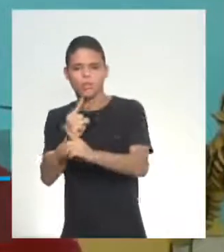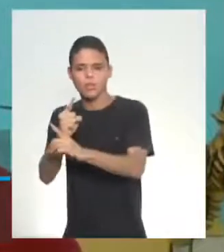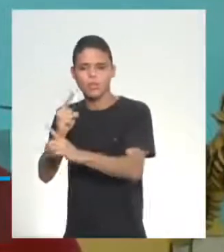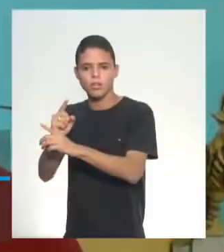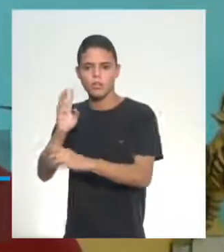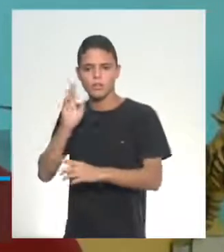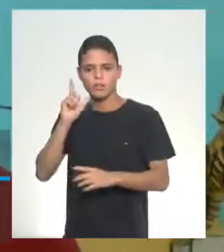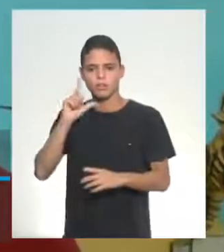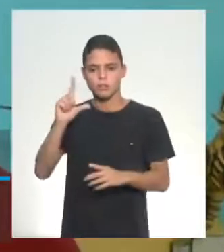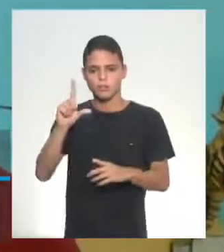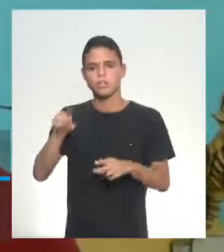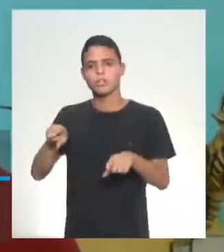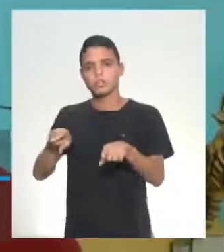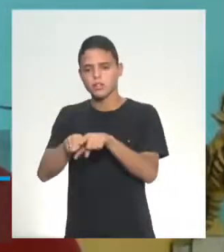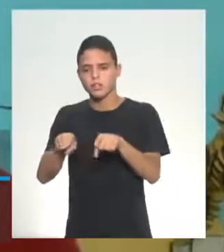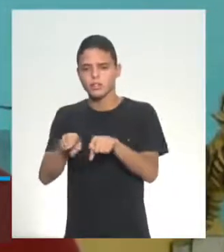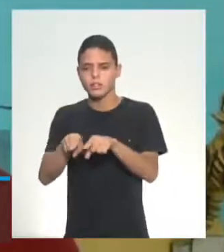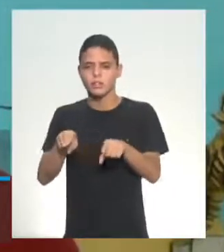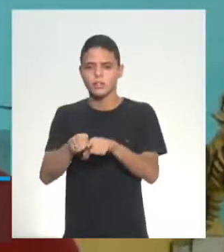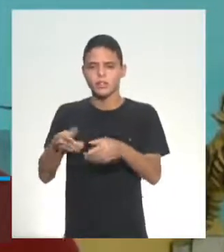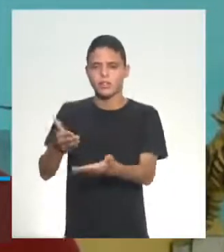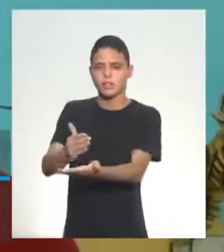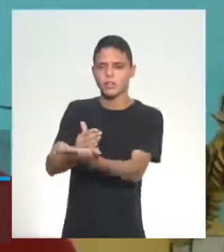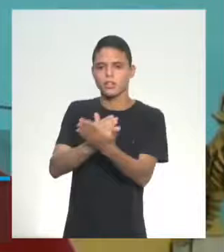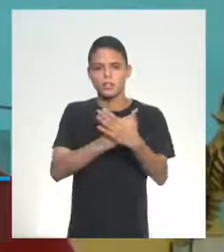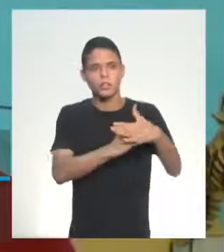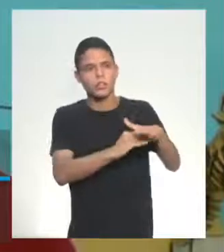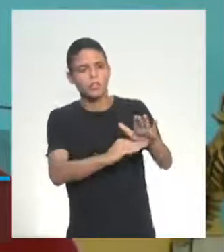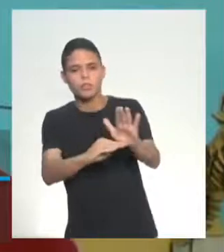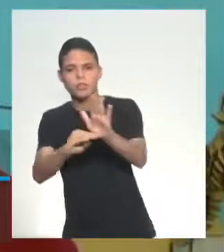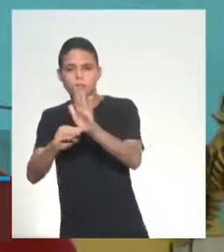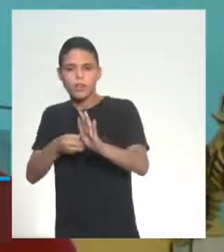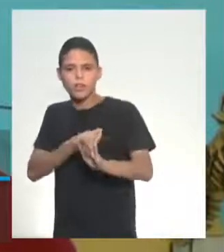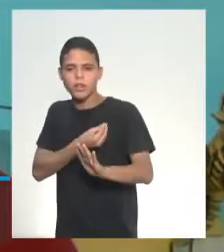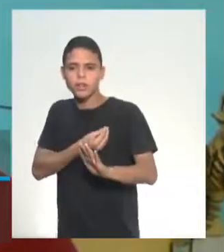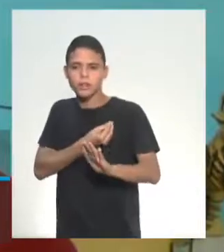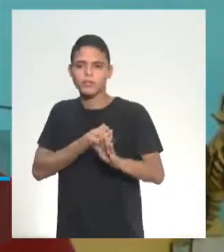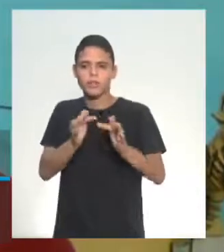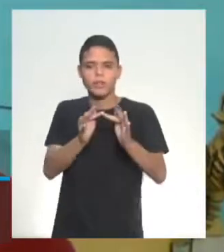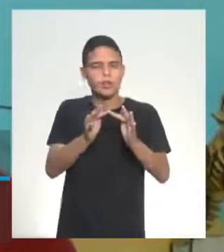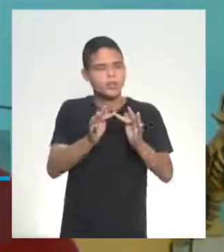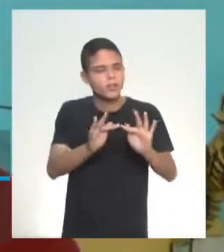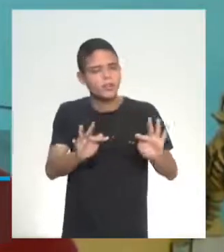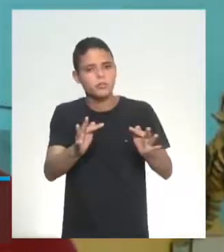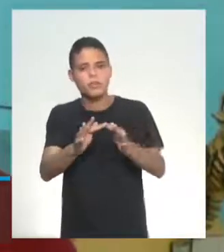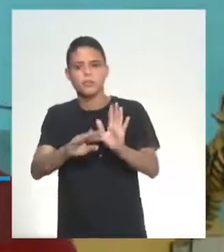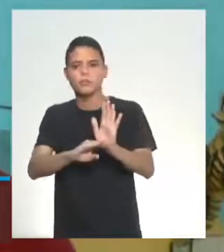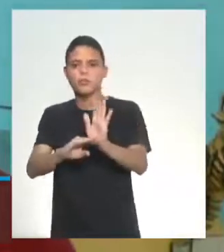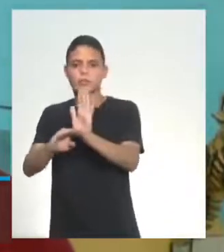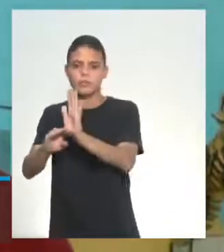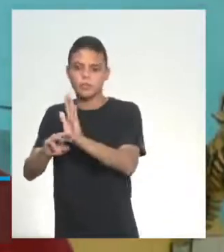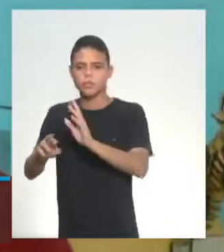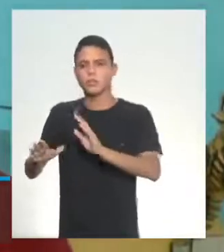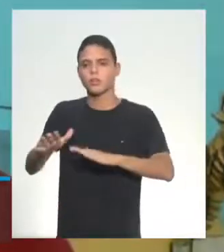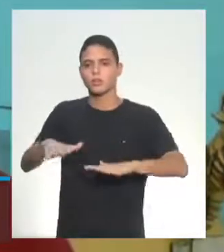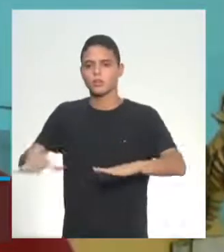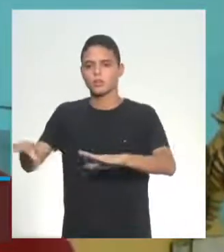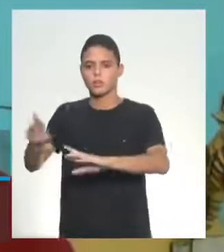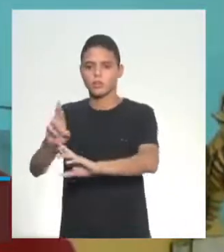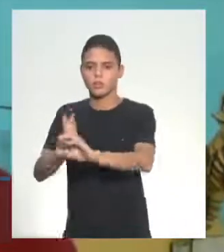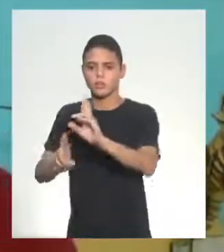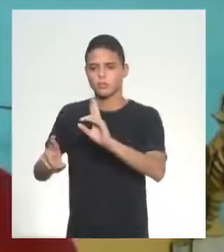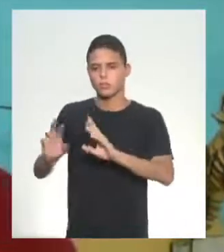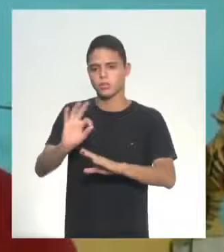e, assim, ajudando e contribuindo e trazendo facilidade para a vida das pessoas. Todas as respostas estão corretas. Eu vou pedir o próximo slide, que tem